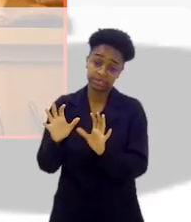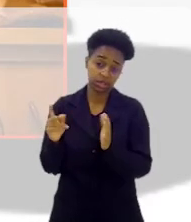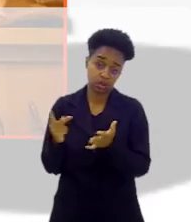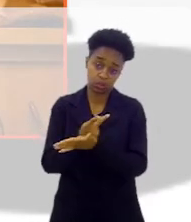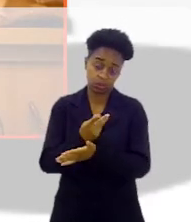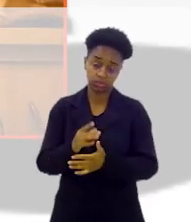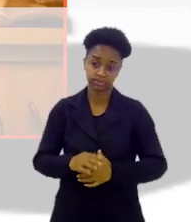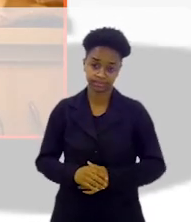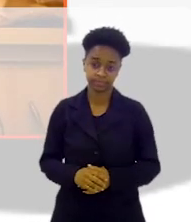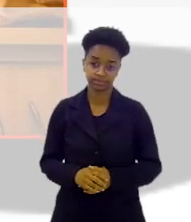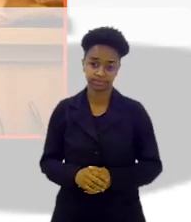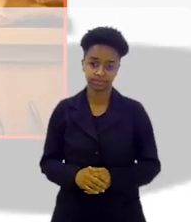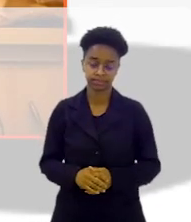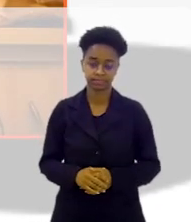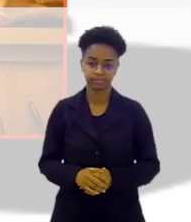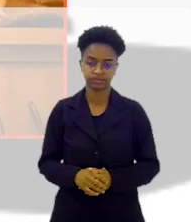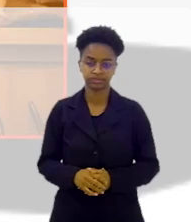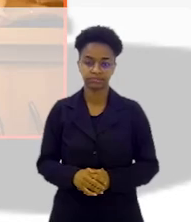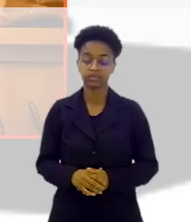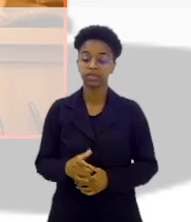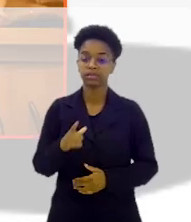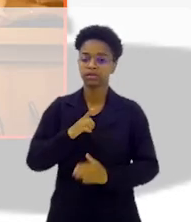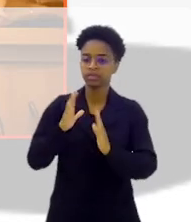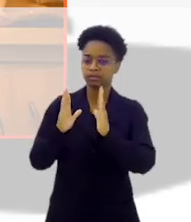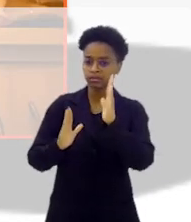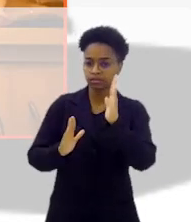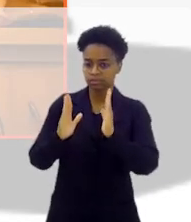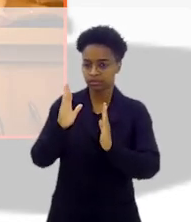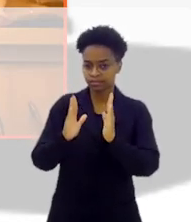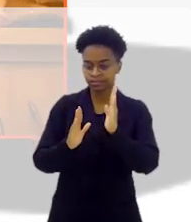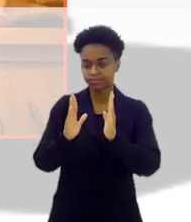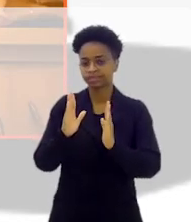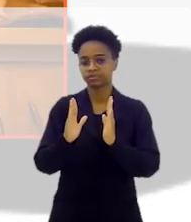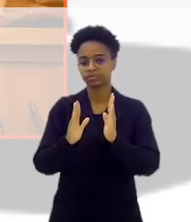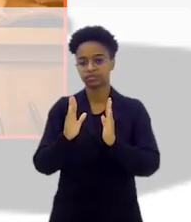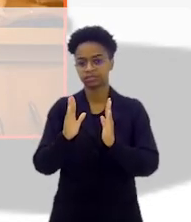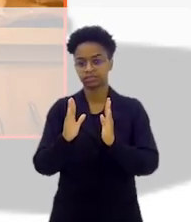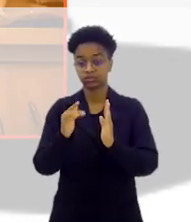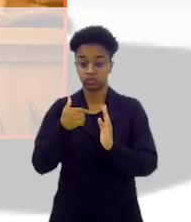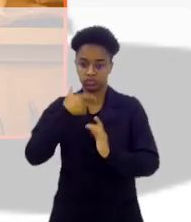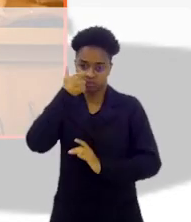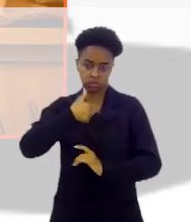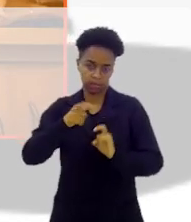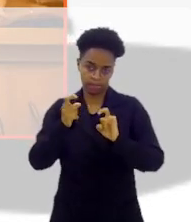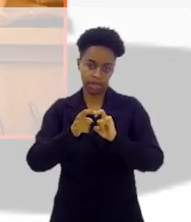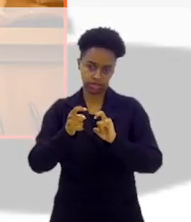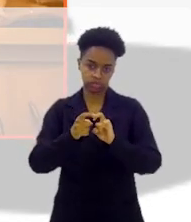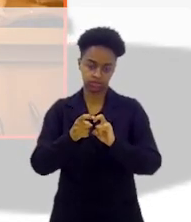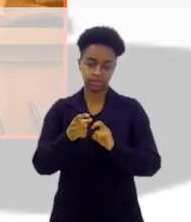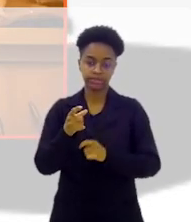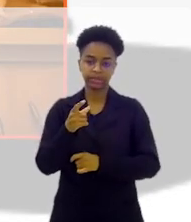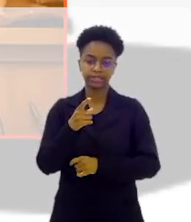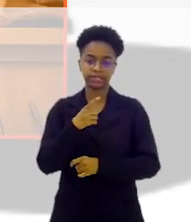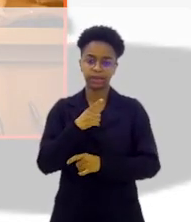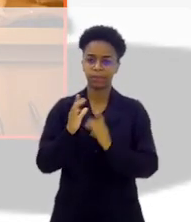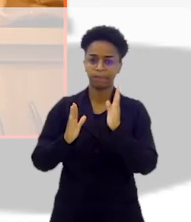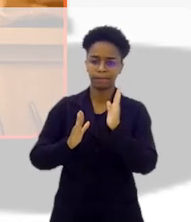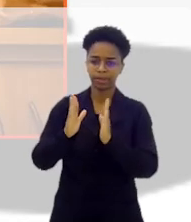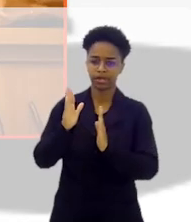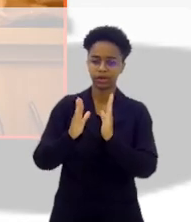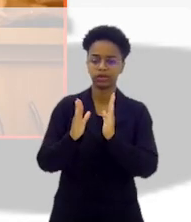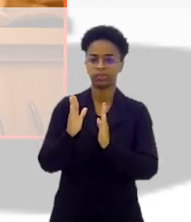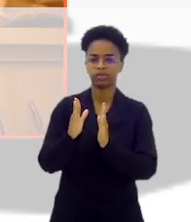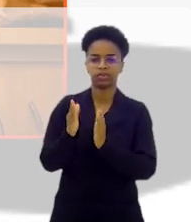Então, foi isso que aconteceu. E houve uma época, como eu sou médico, essa época